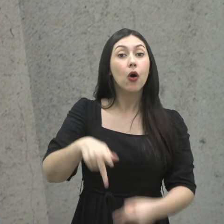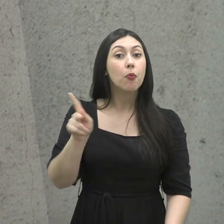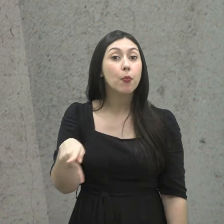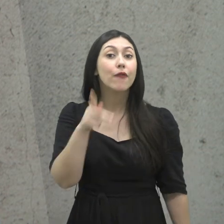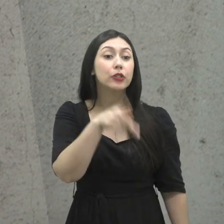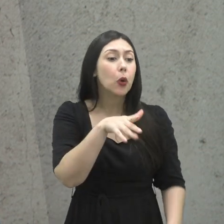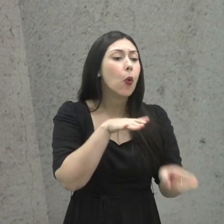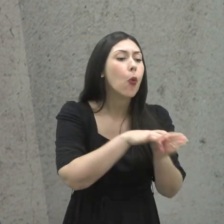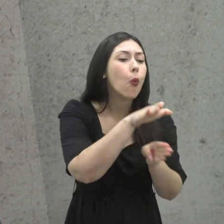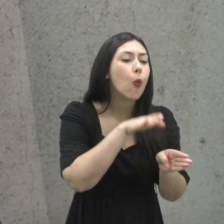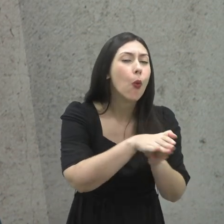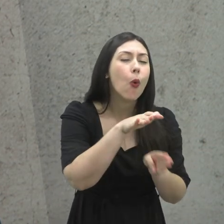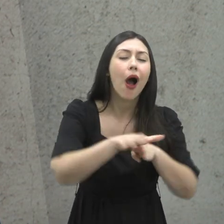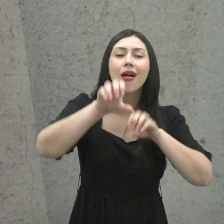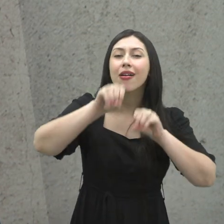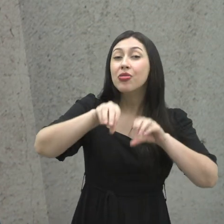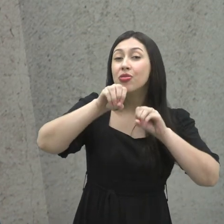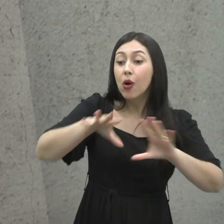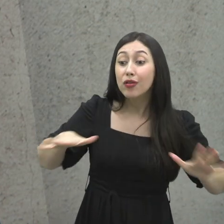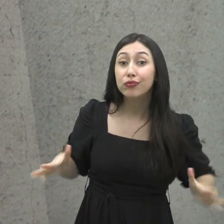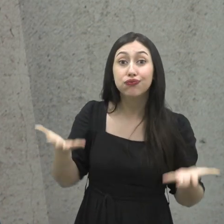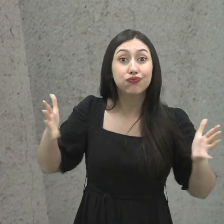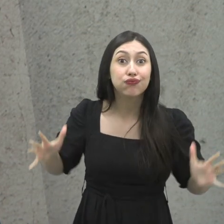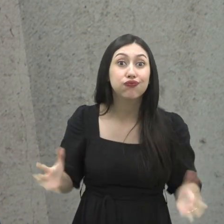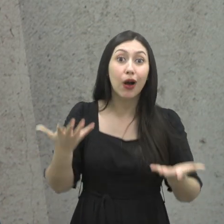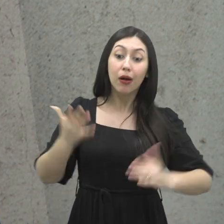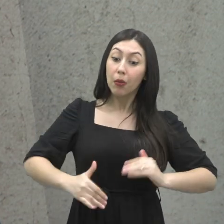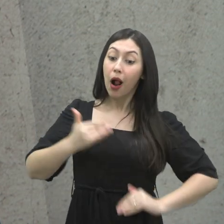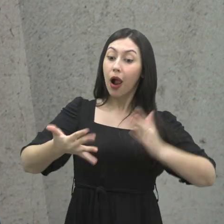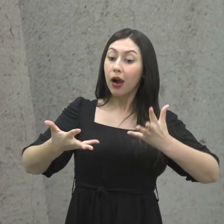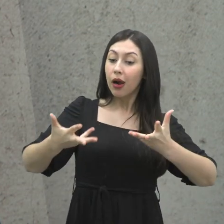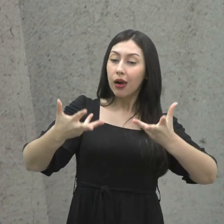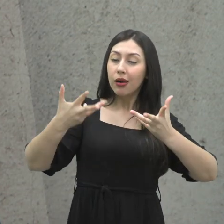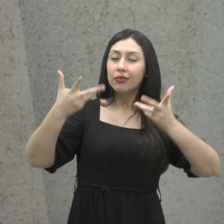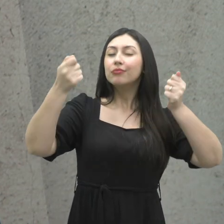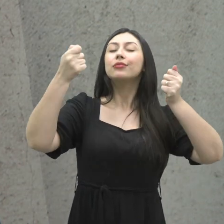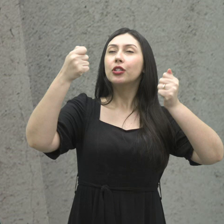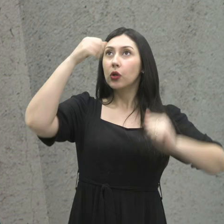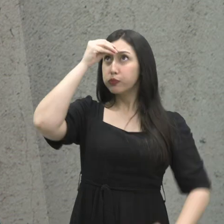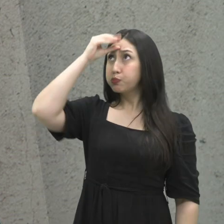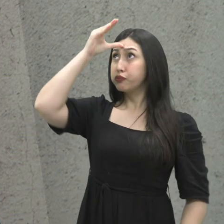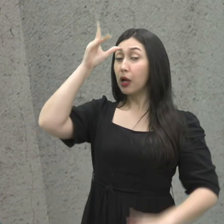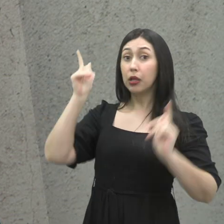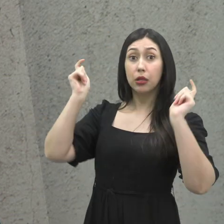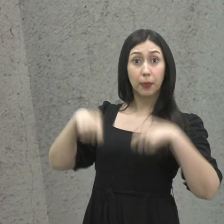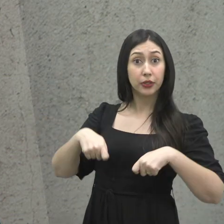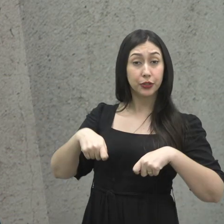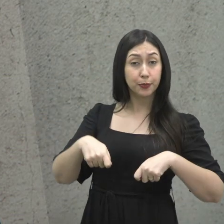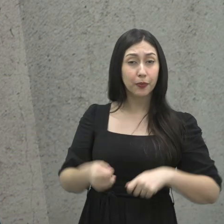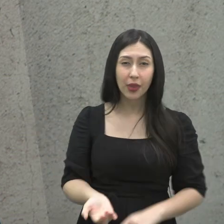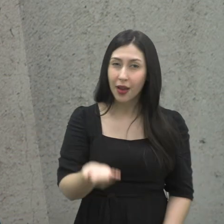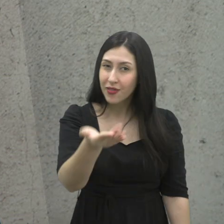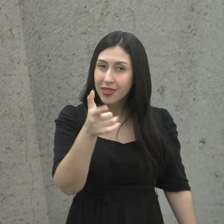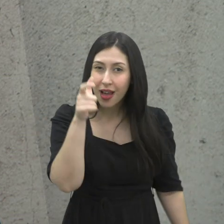o orientador, educador e incentivador no desenvolvimento de habilidades, conhecimentos e competências. Para você que